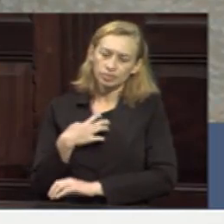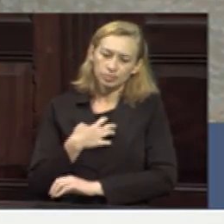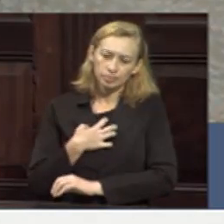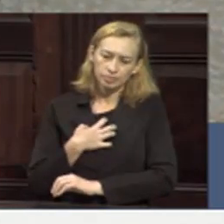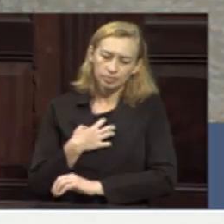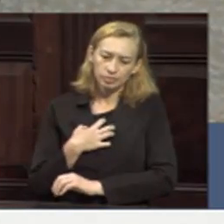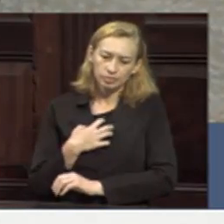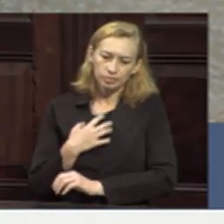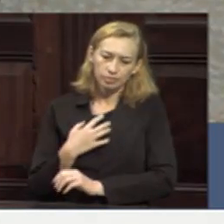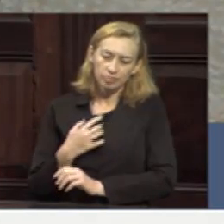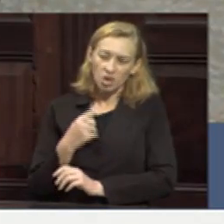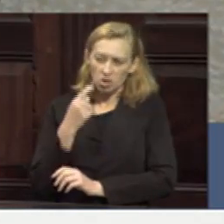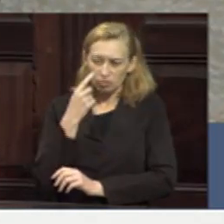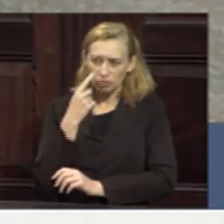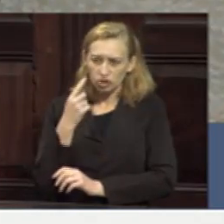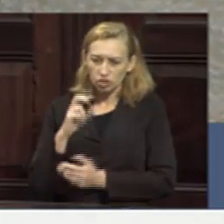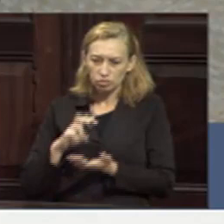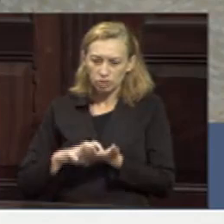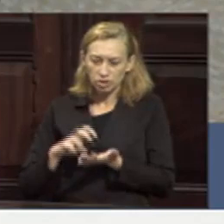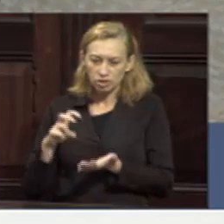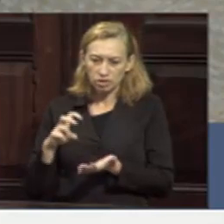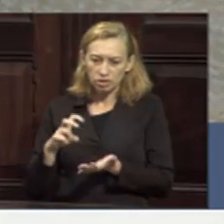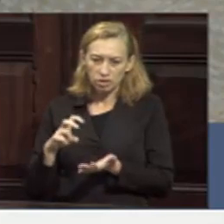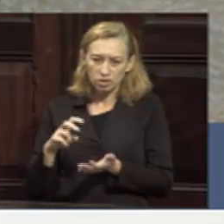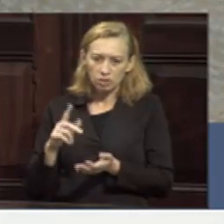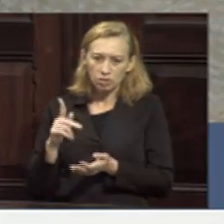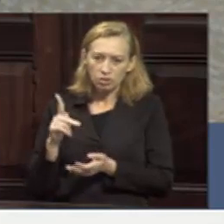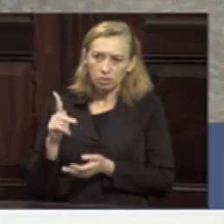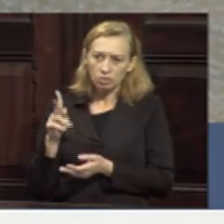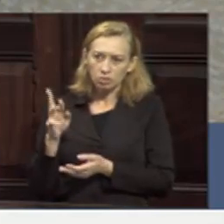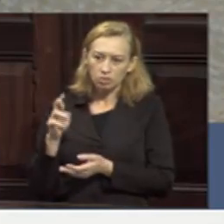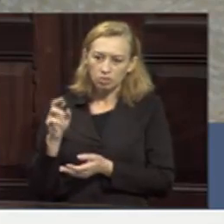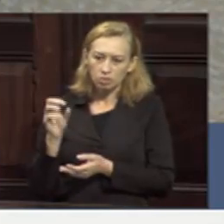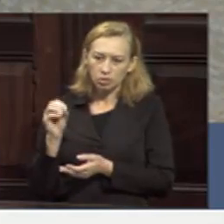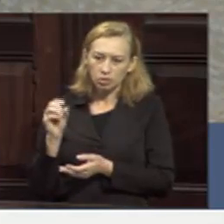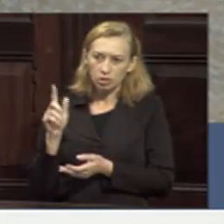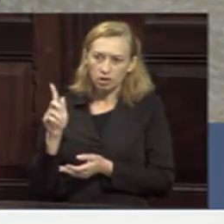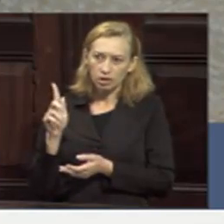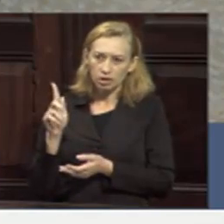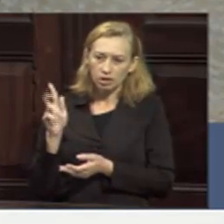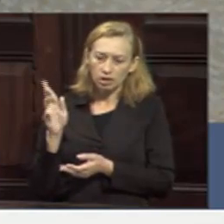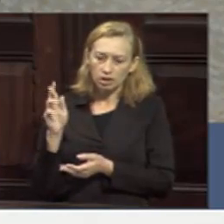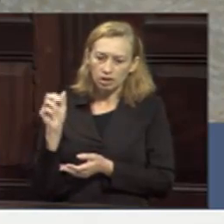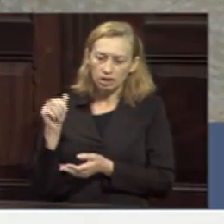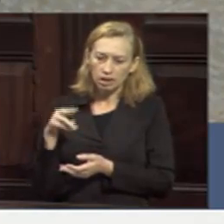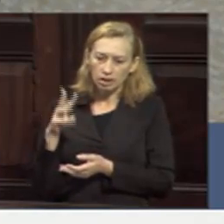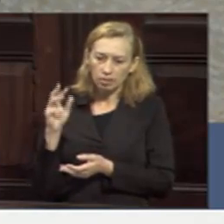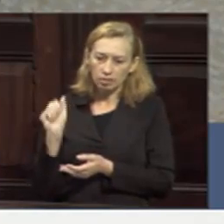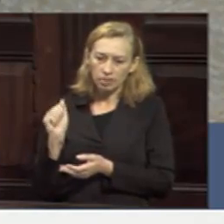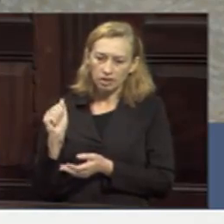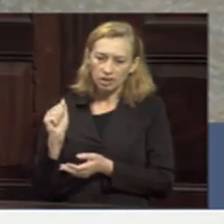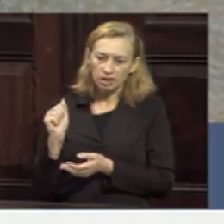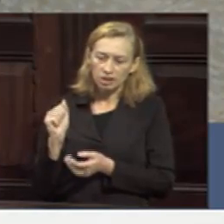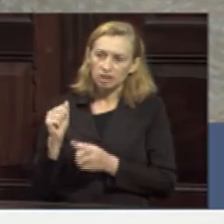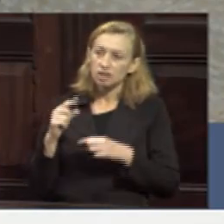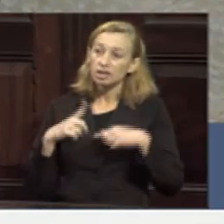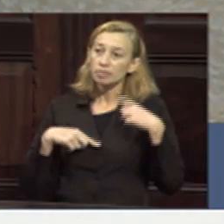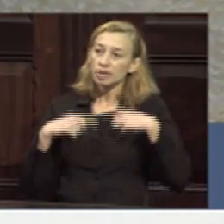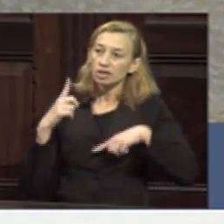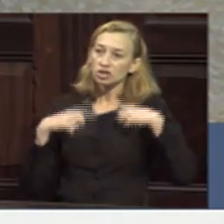Eu assisti de manhã um programa na Globo que fazia um debate sobre a morte